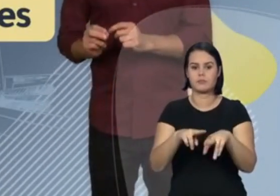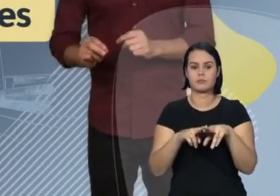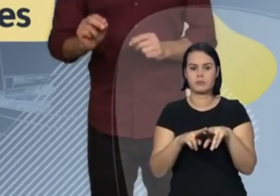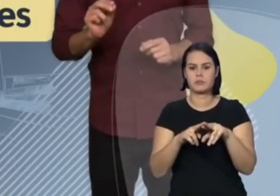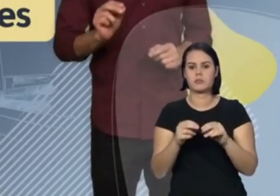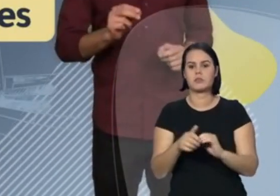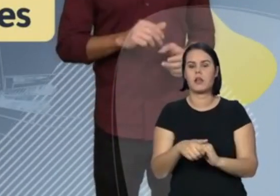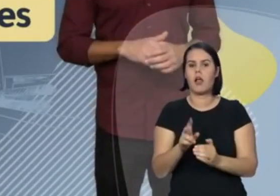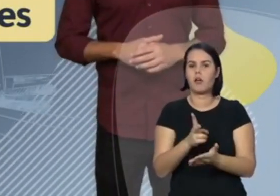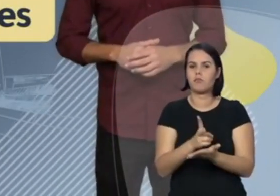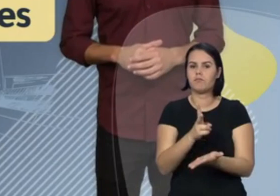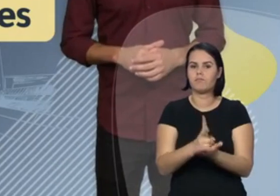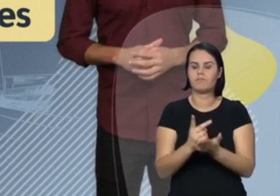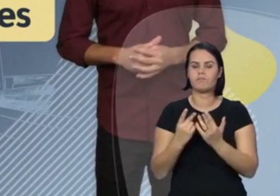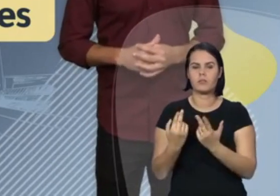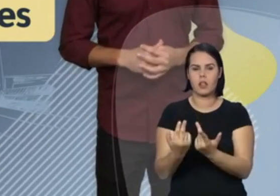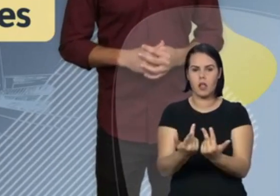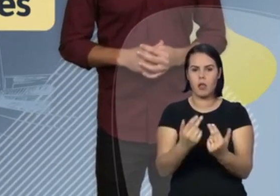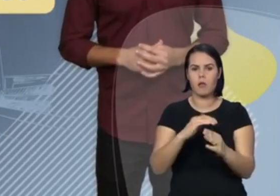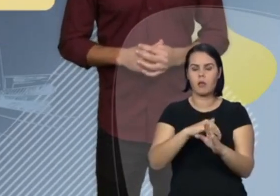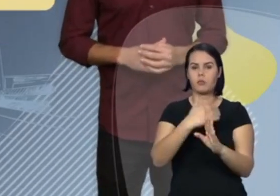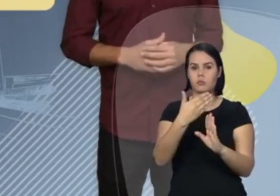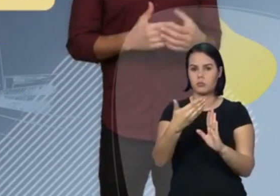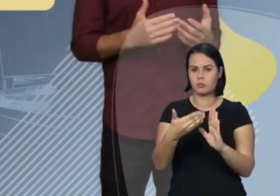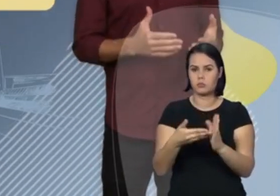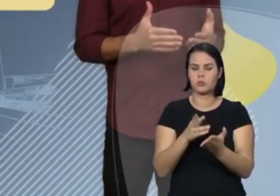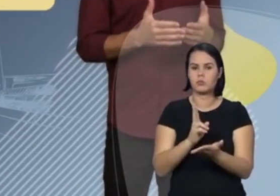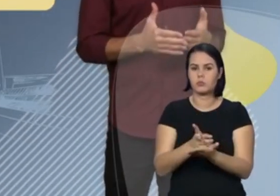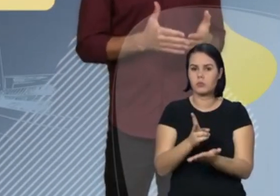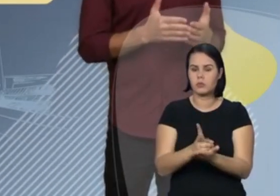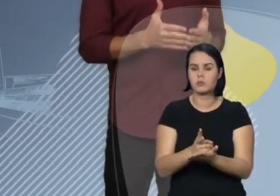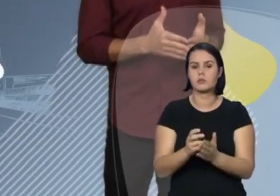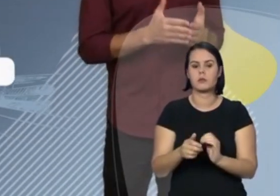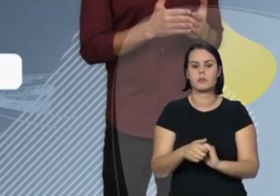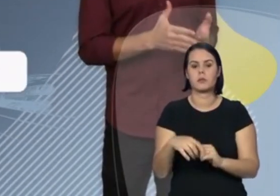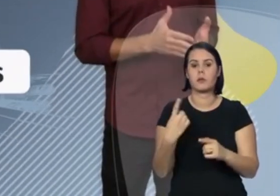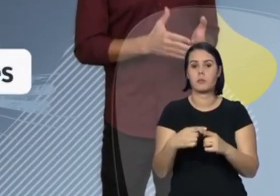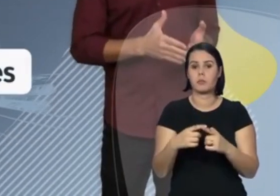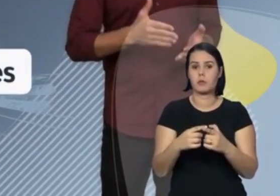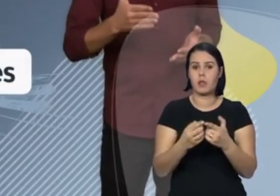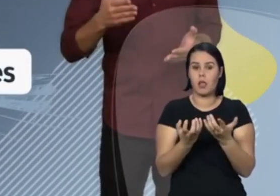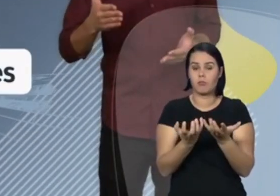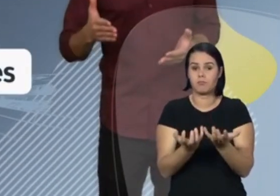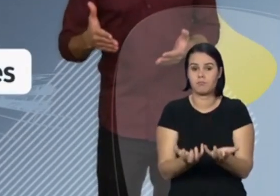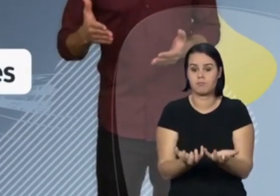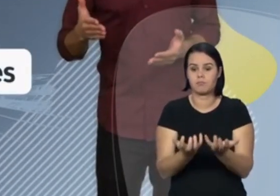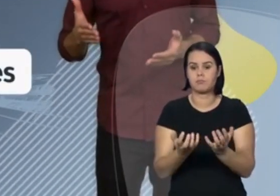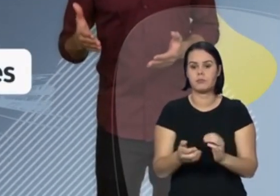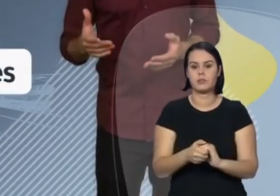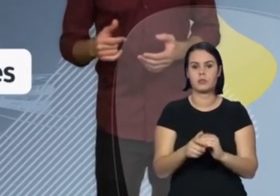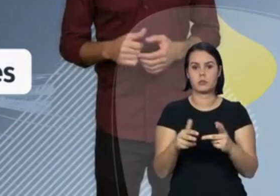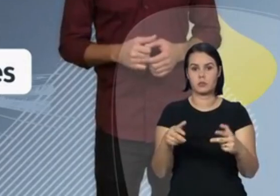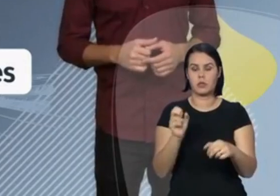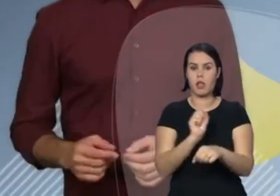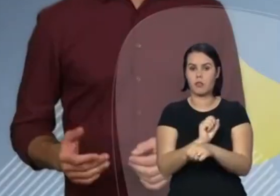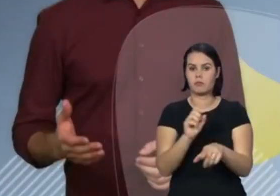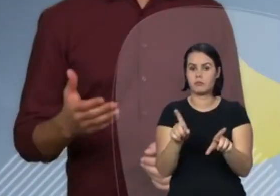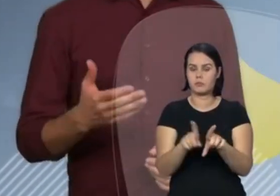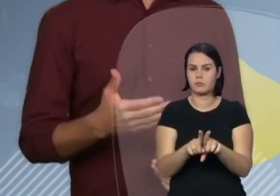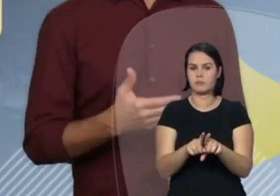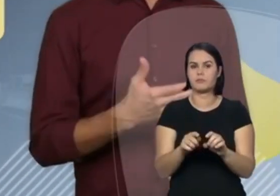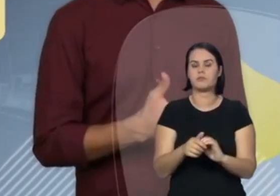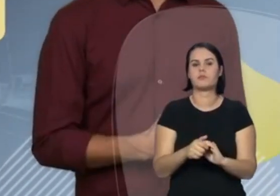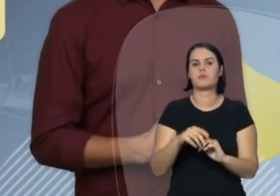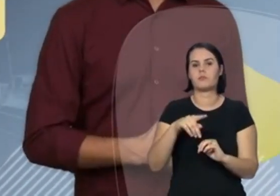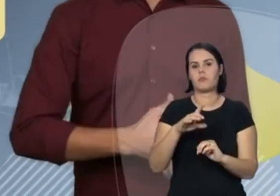os mesmos durante toda a vida útil da construção, pois se trata do peso dos elementos fixos e das instalações permanentes. Já